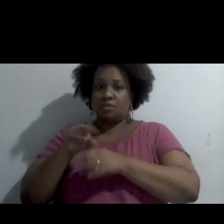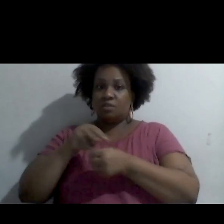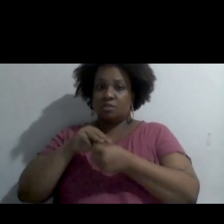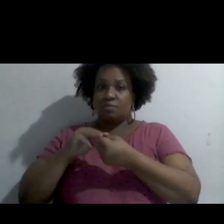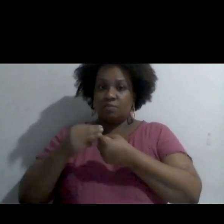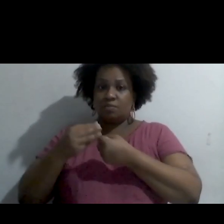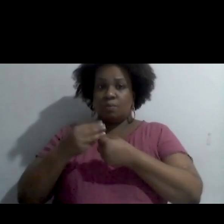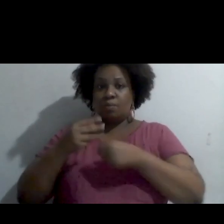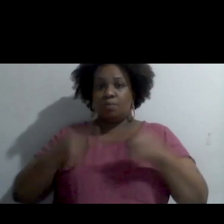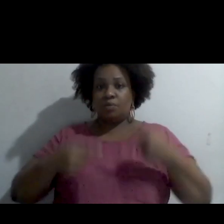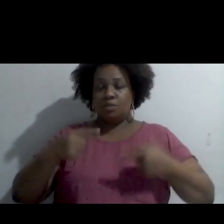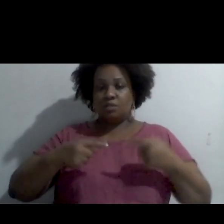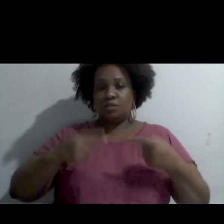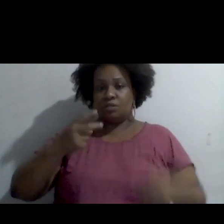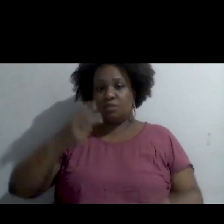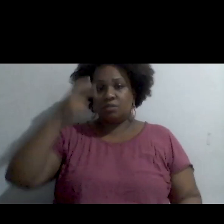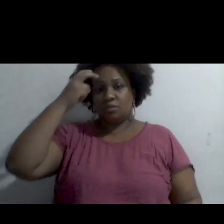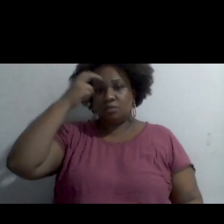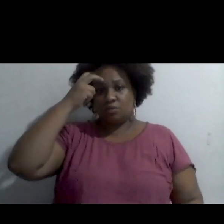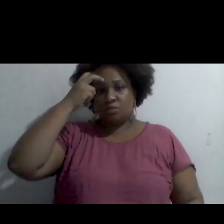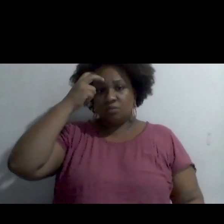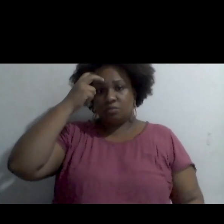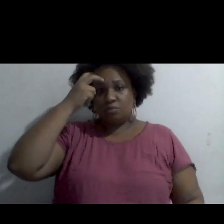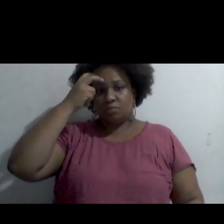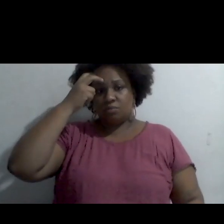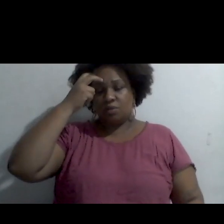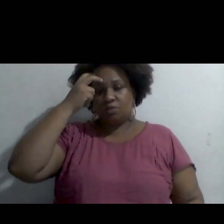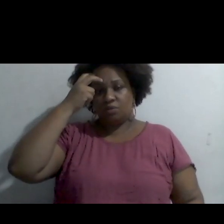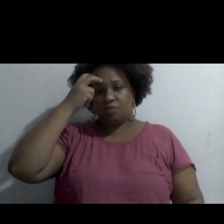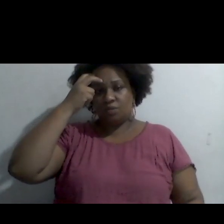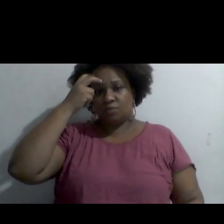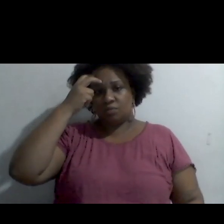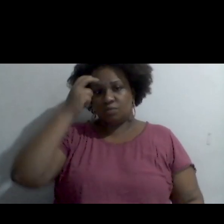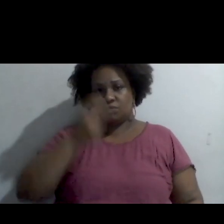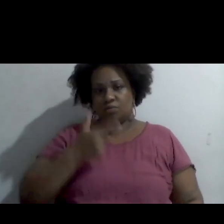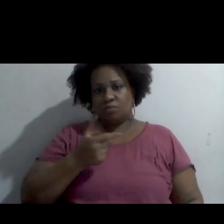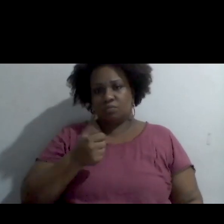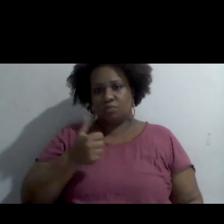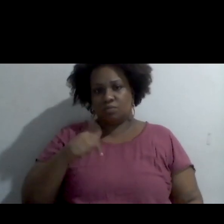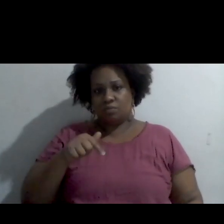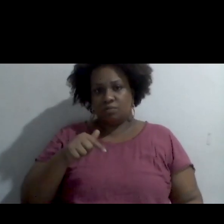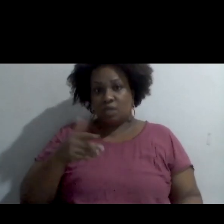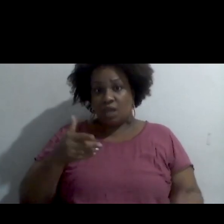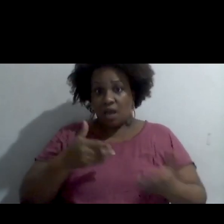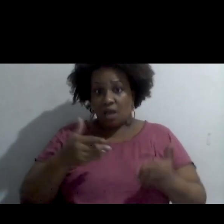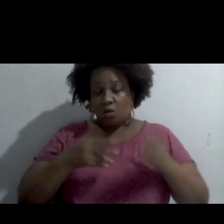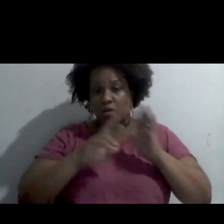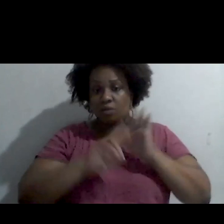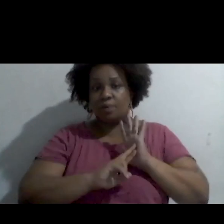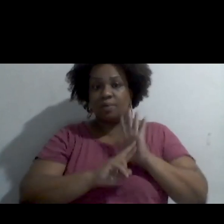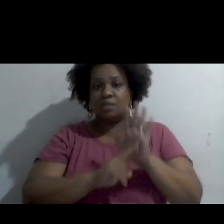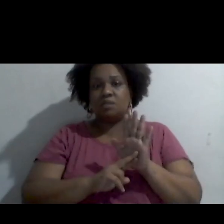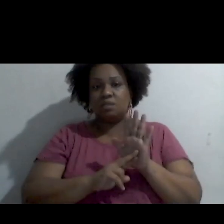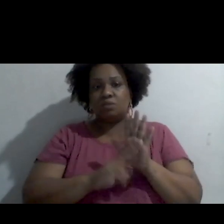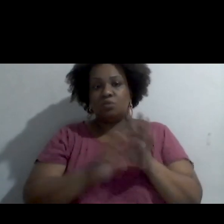pela segunda vez, já representei o segmento de dança no biênio 2015-2017 e agora represento o segmento de